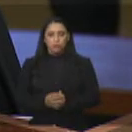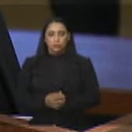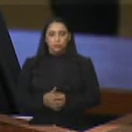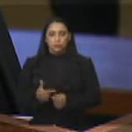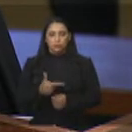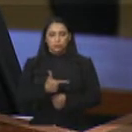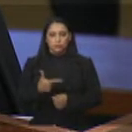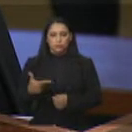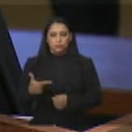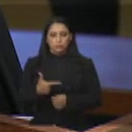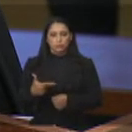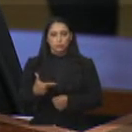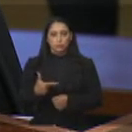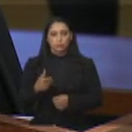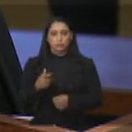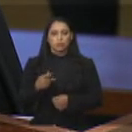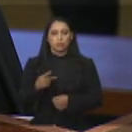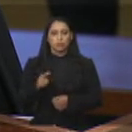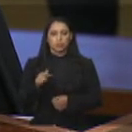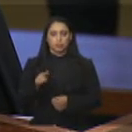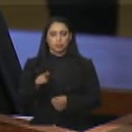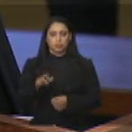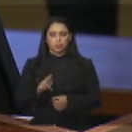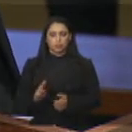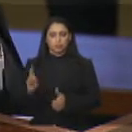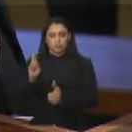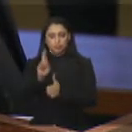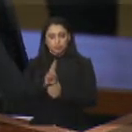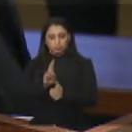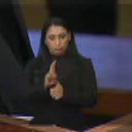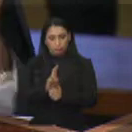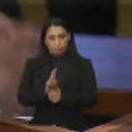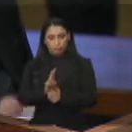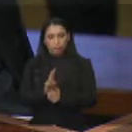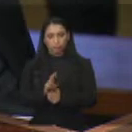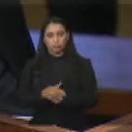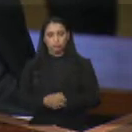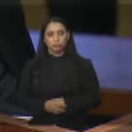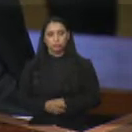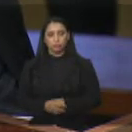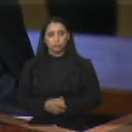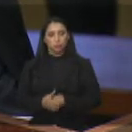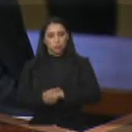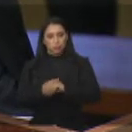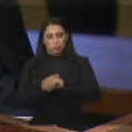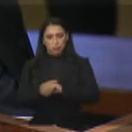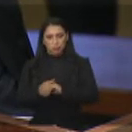vice-procuradora-geral eleitoral, doutora Lindora. Cumprimentar a todos.